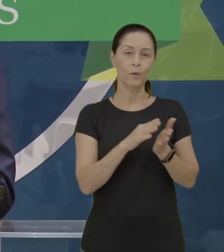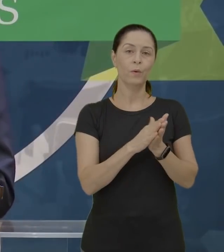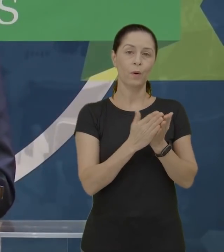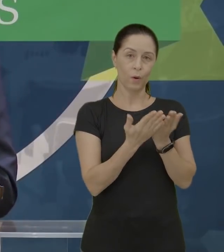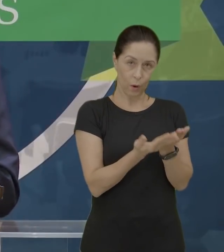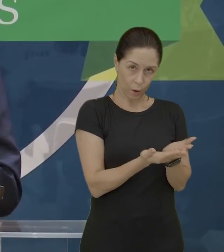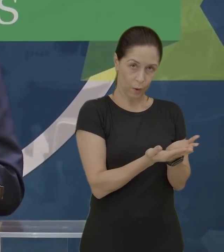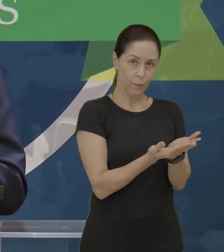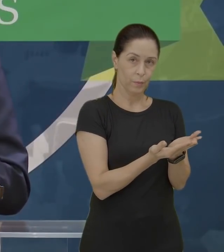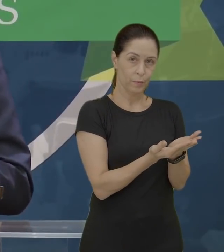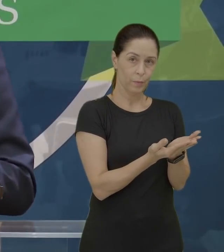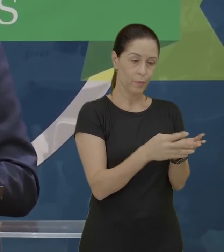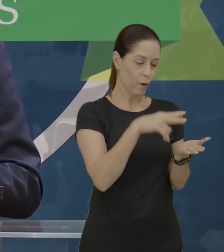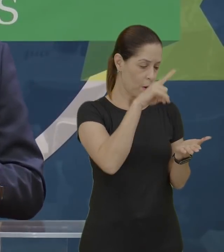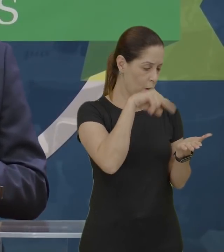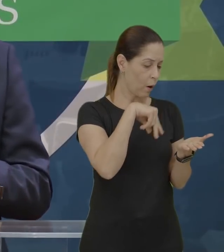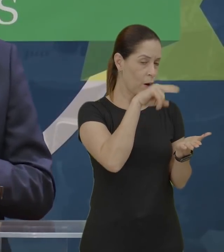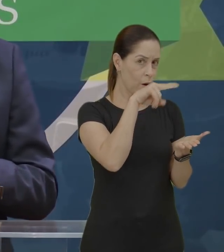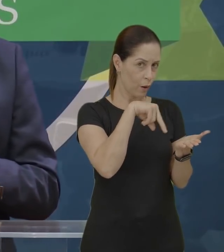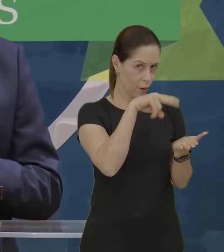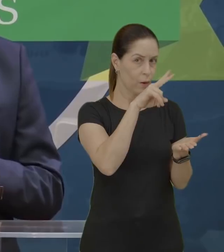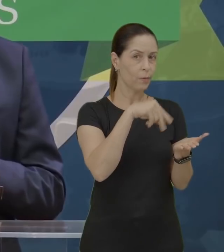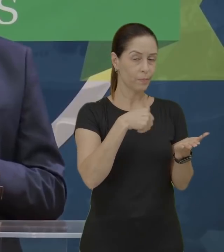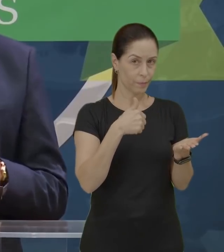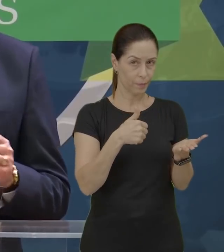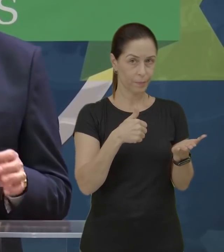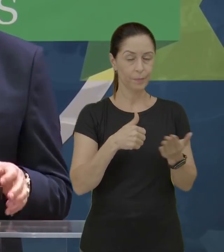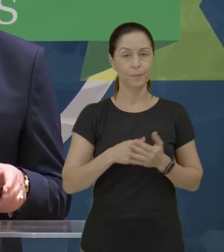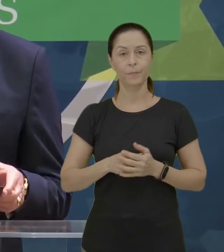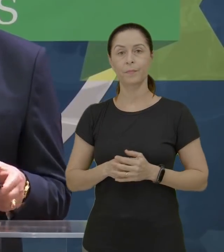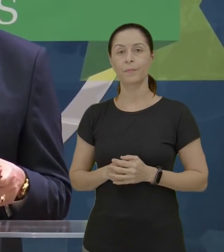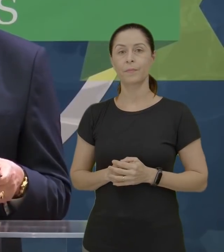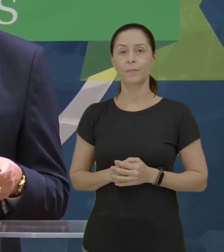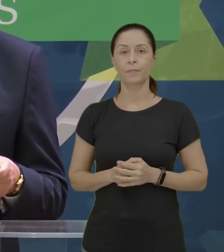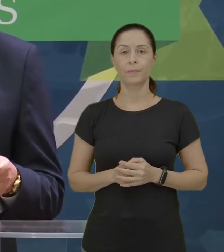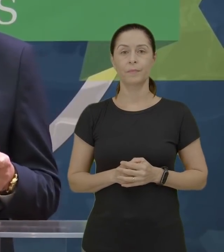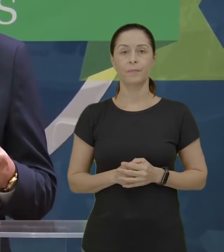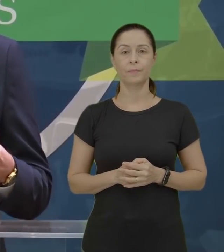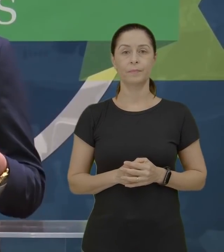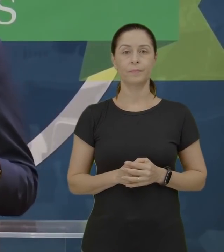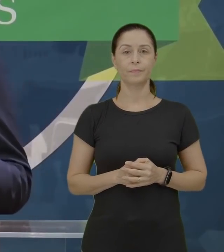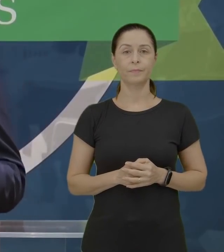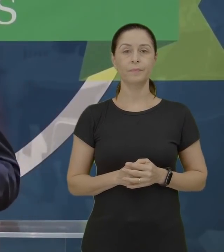Lido o texto, mantenha a sua Bíblia aberta para acompanhar a exposição da passagem.